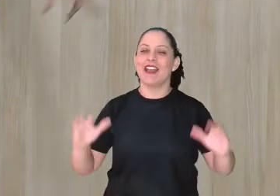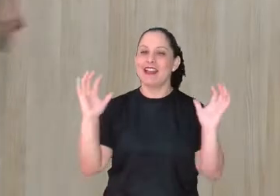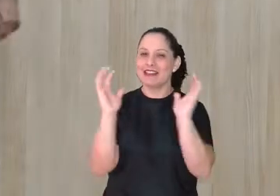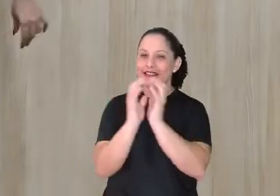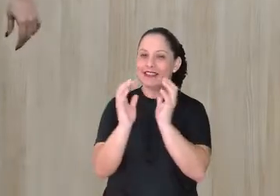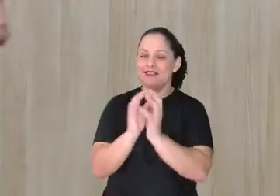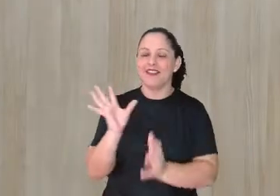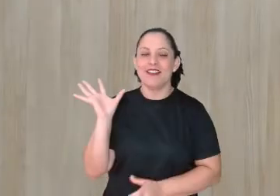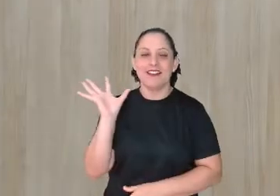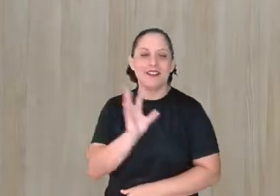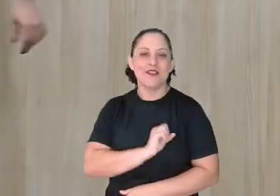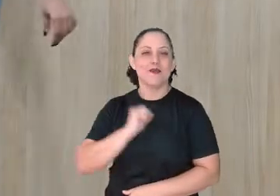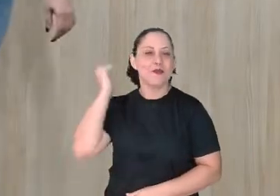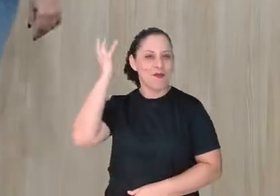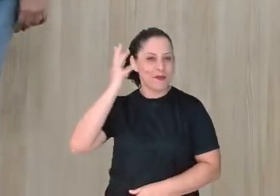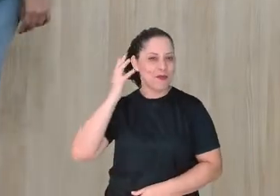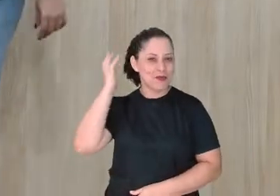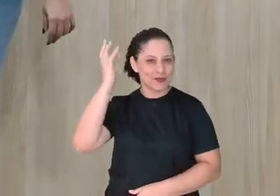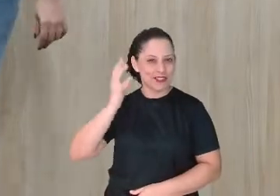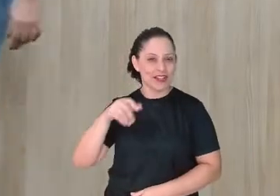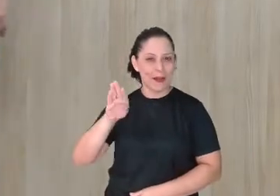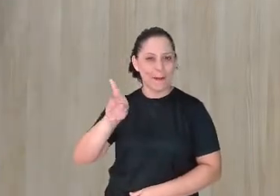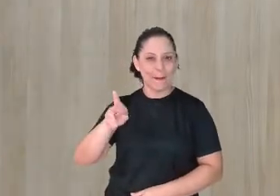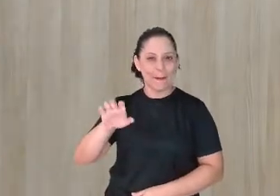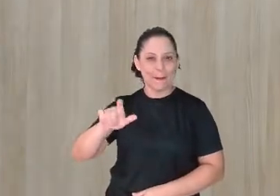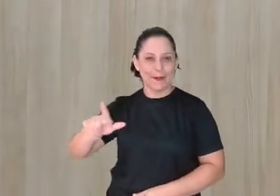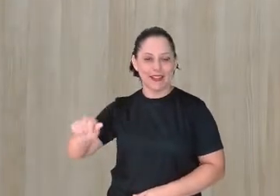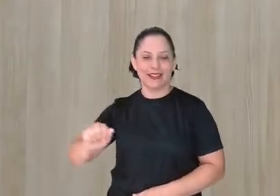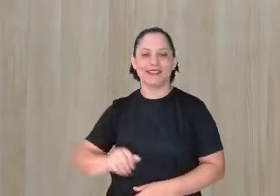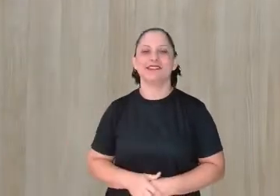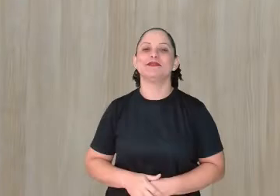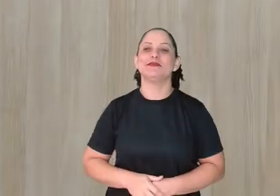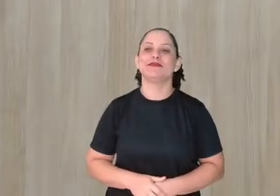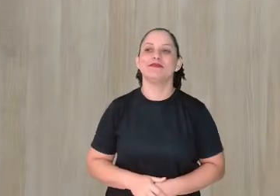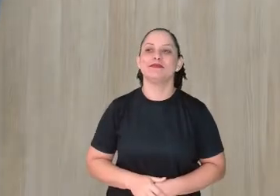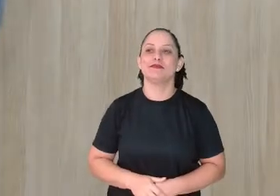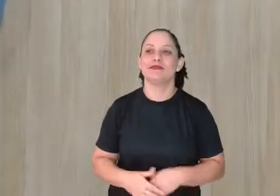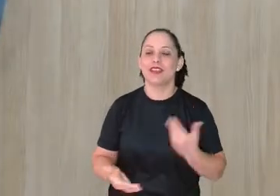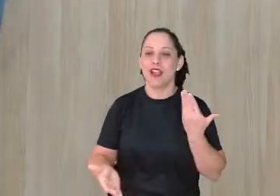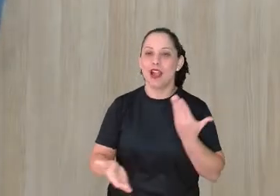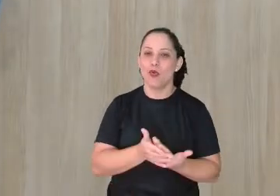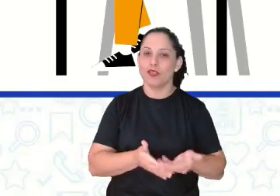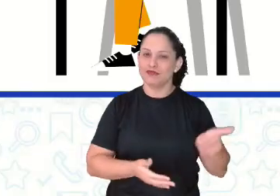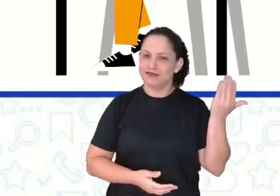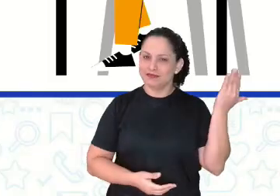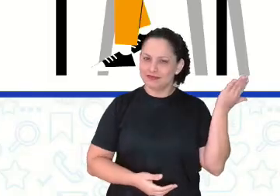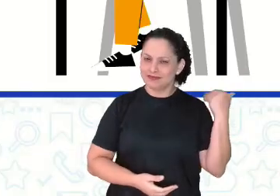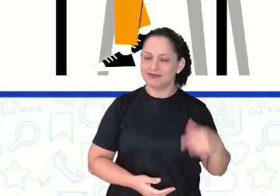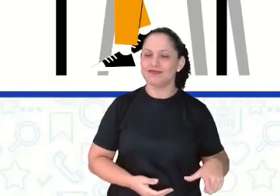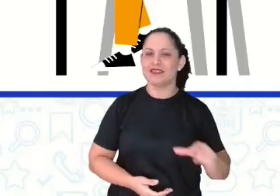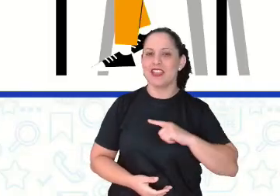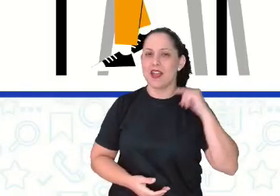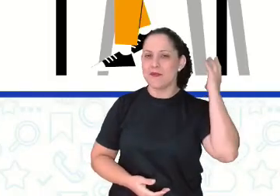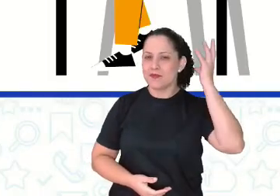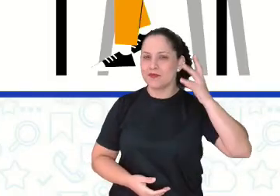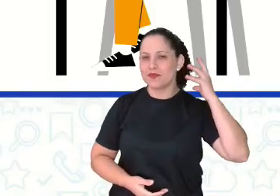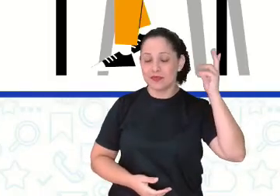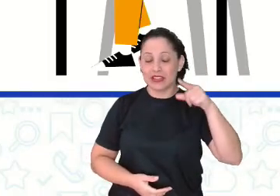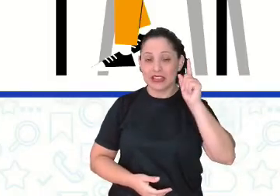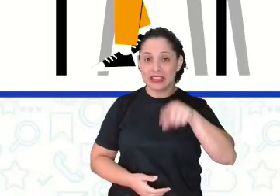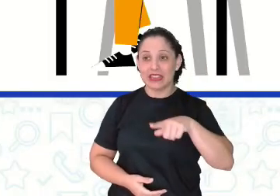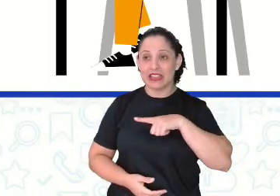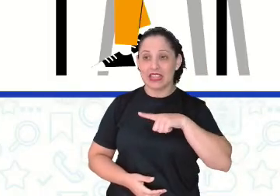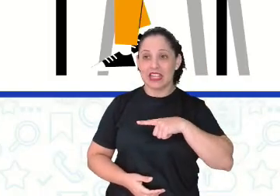um brega. Opa! Pois é, então, na aula anterior nós vimos economia verde, né, o impacto da